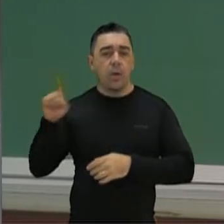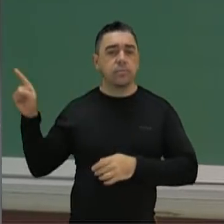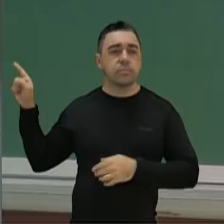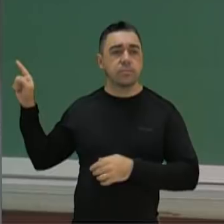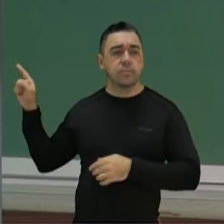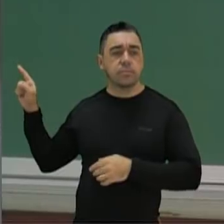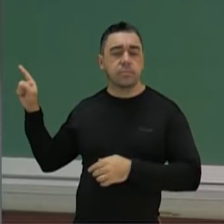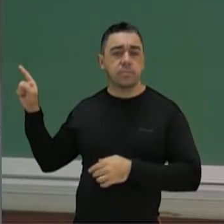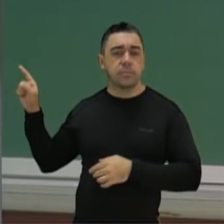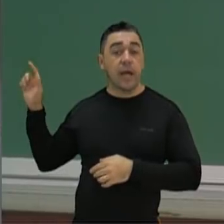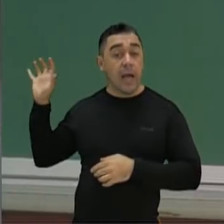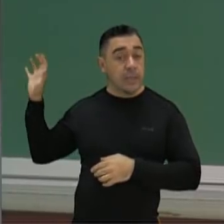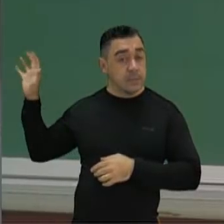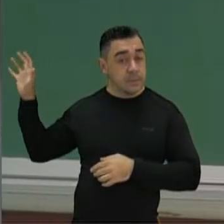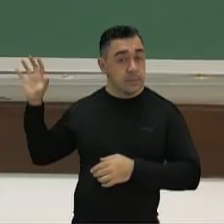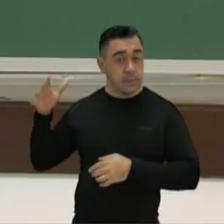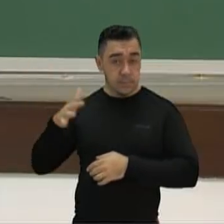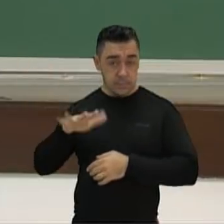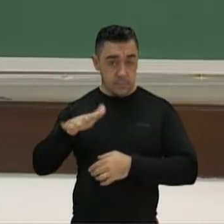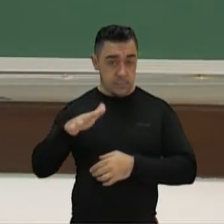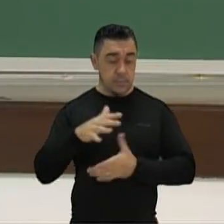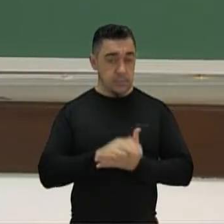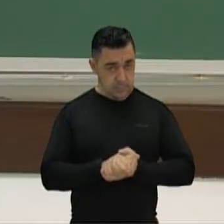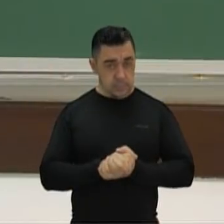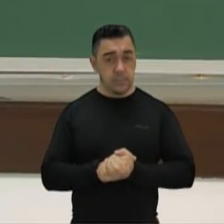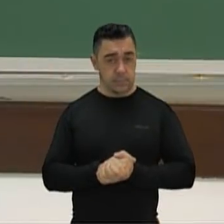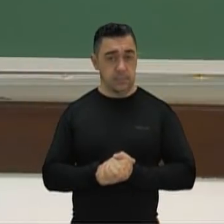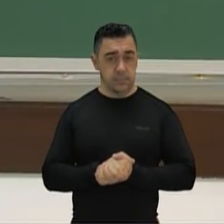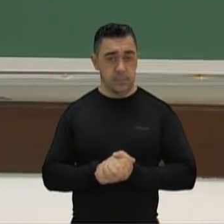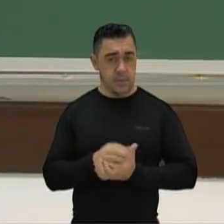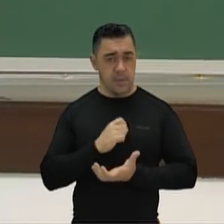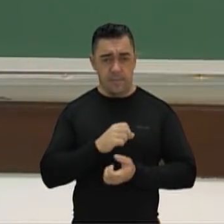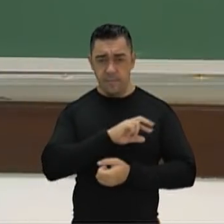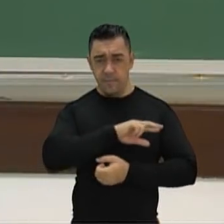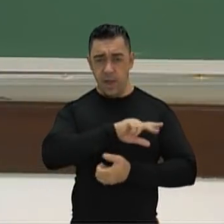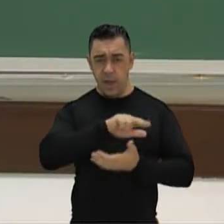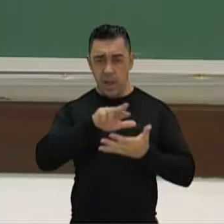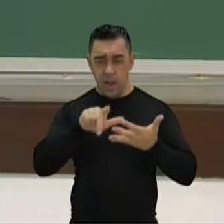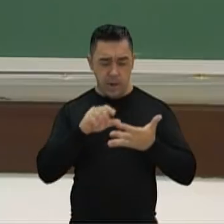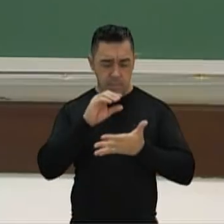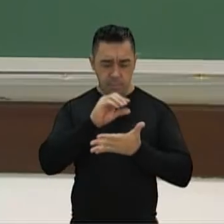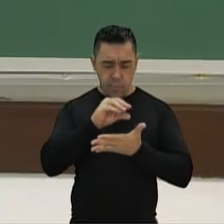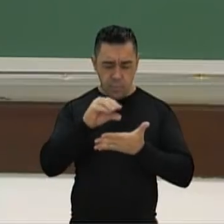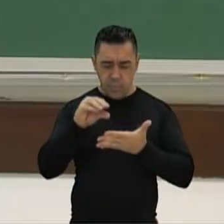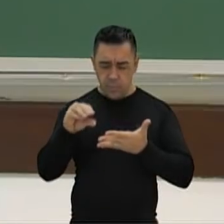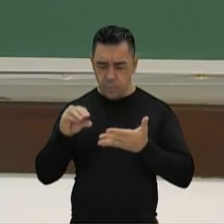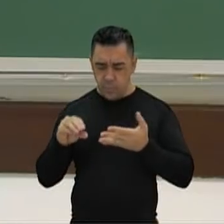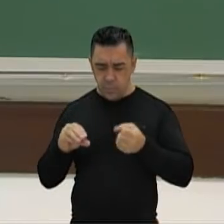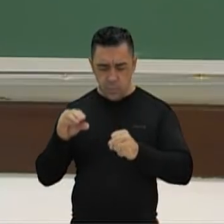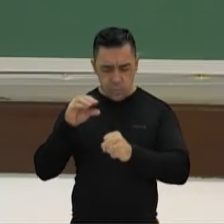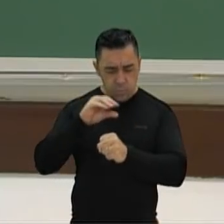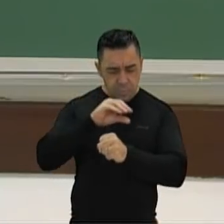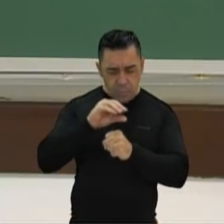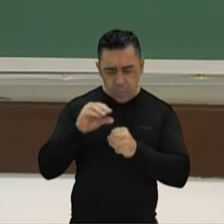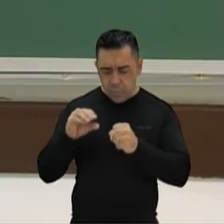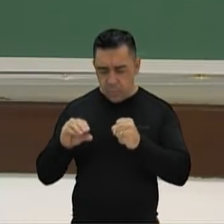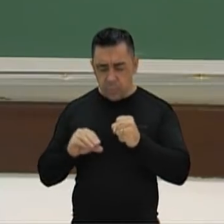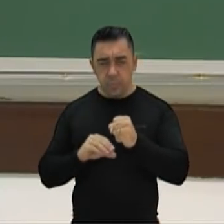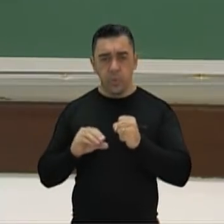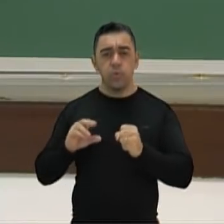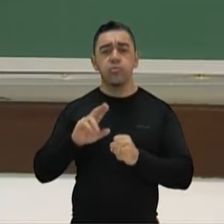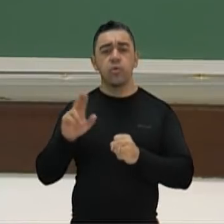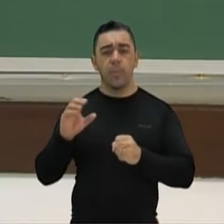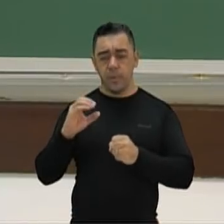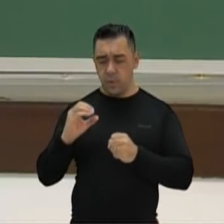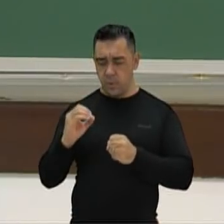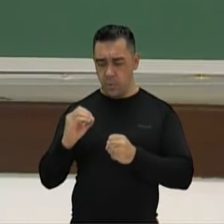Uma estrutura com várias pequenas organelas no seu interior.